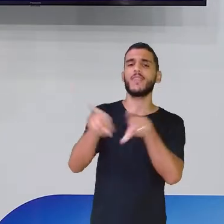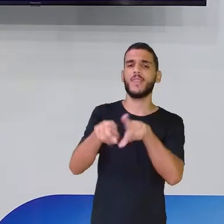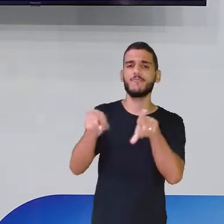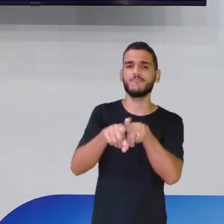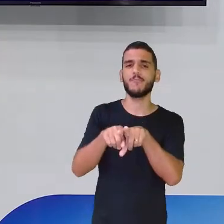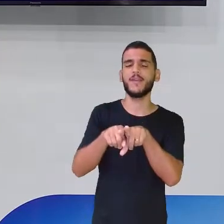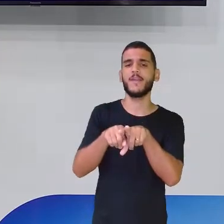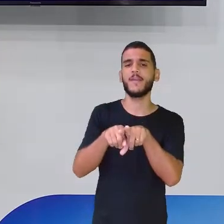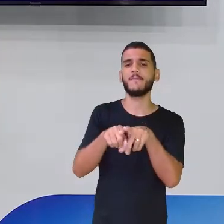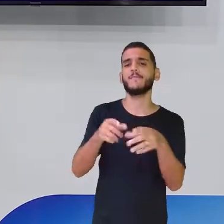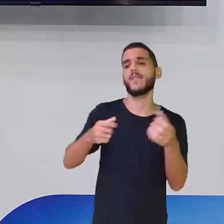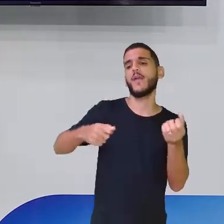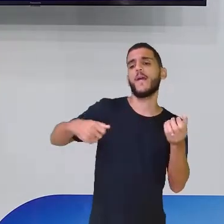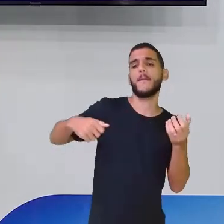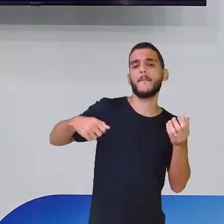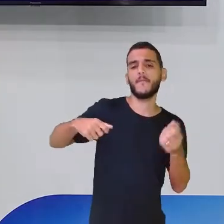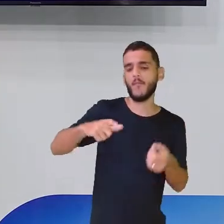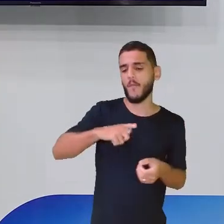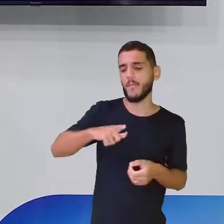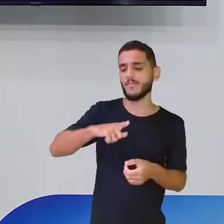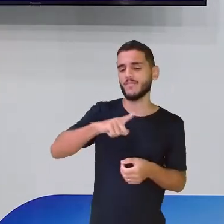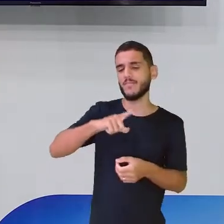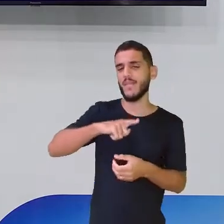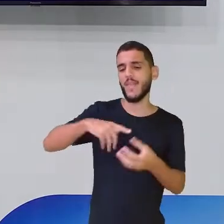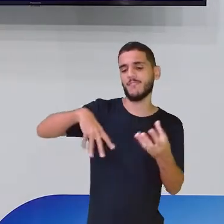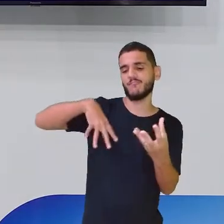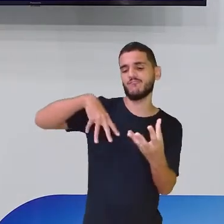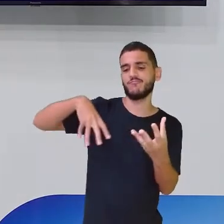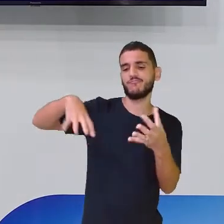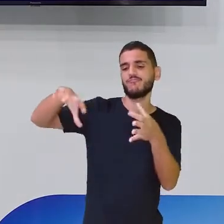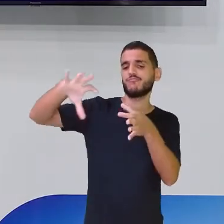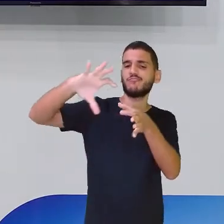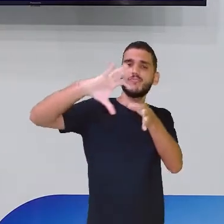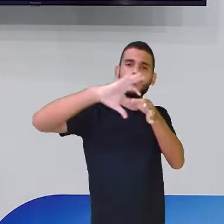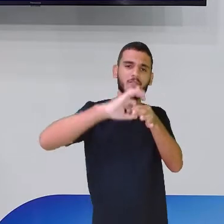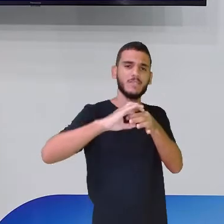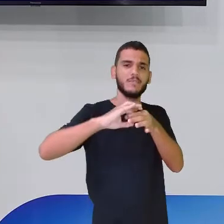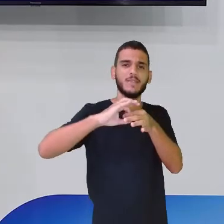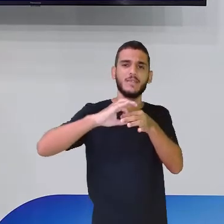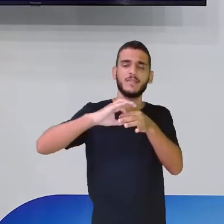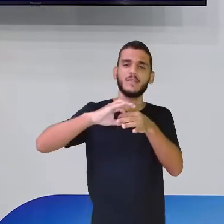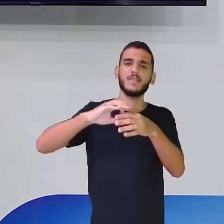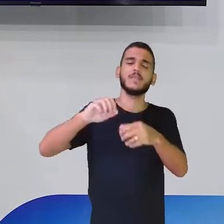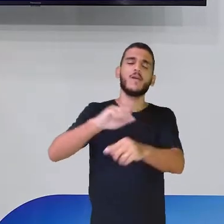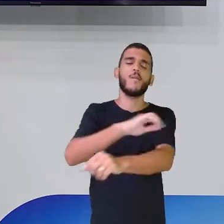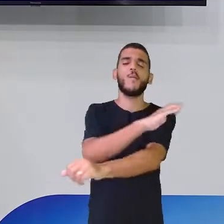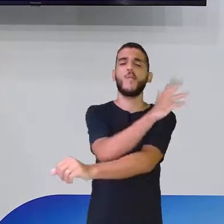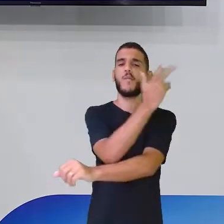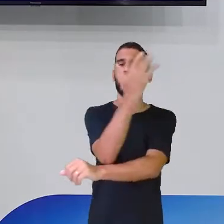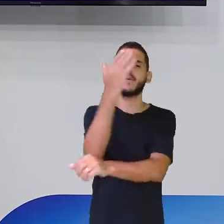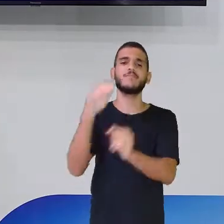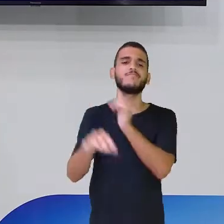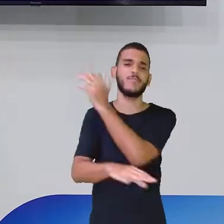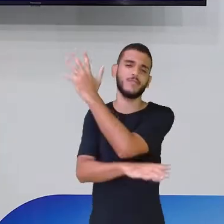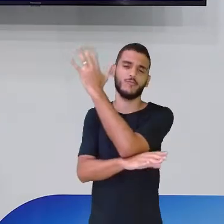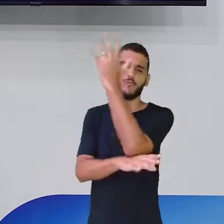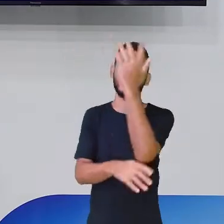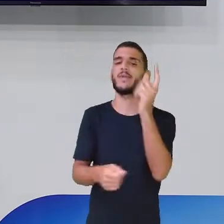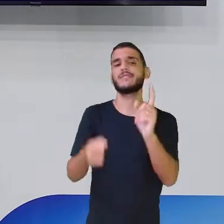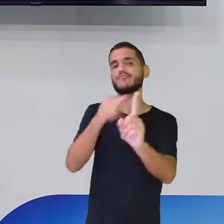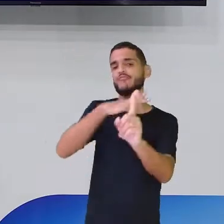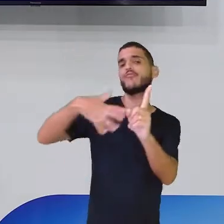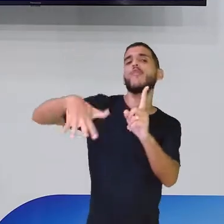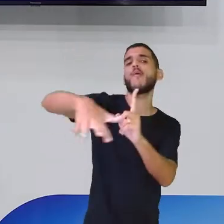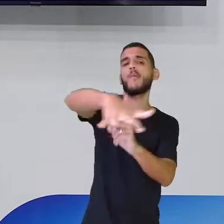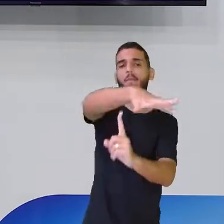ecossistemas. Dos É bem interessante essa ideia de paisagem sonora do Murray Schaefer. e ele